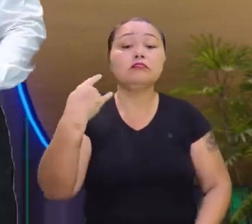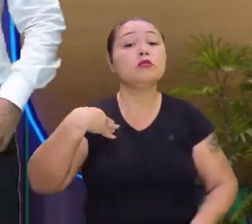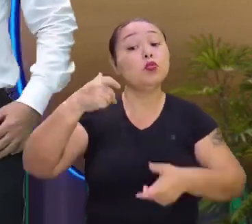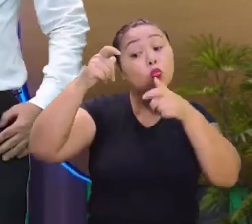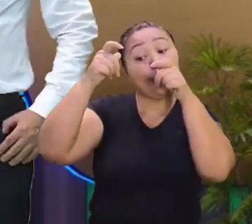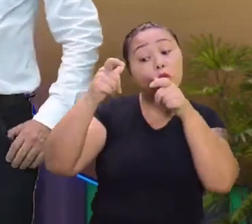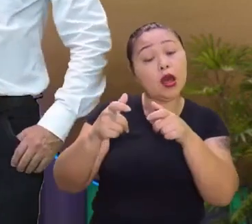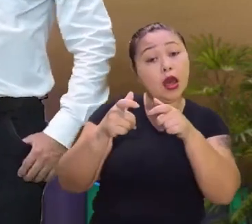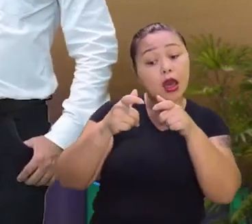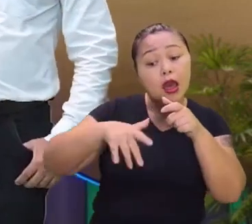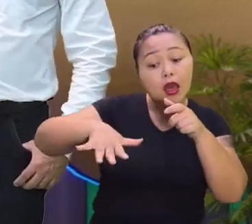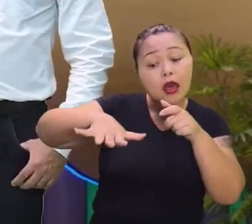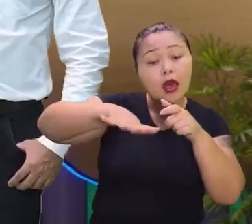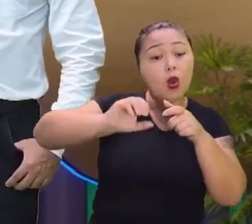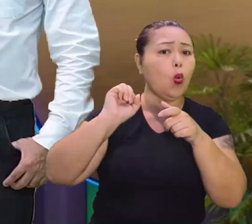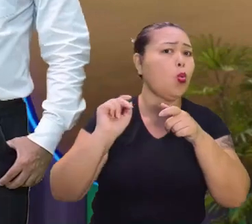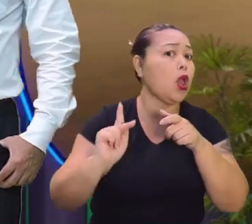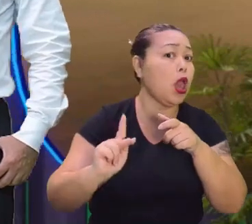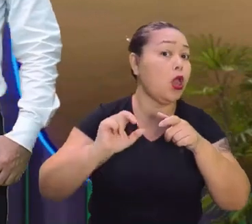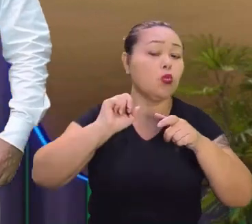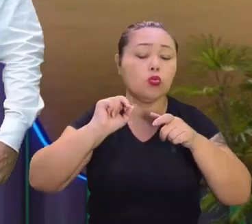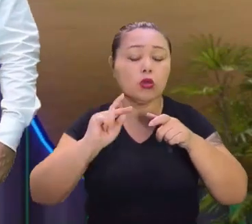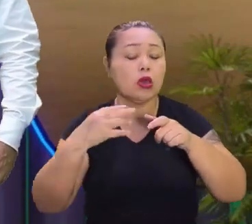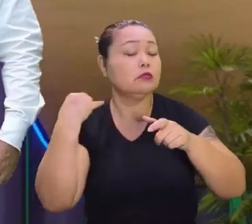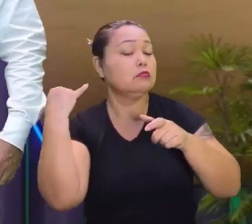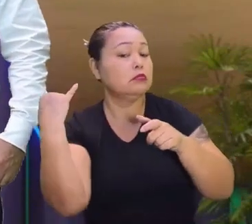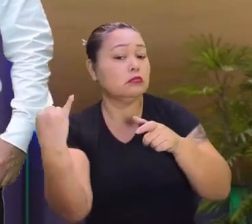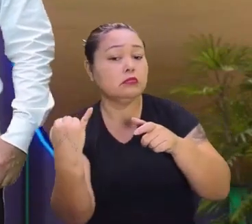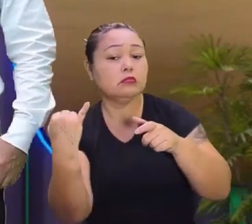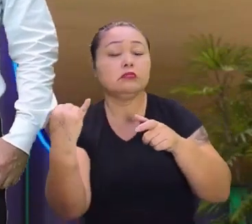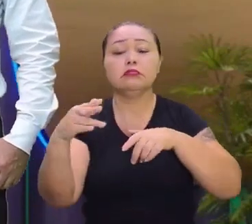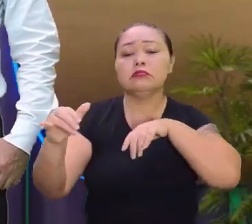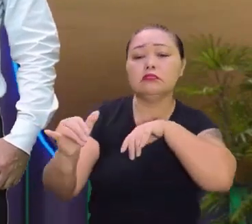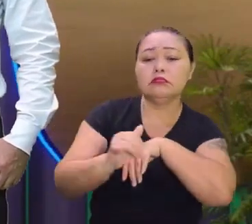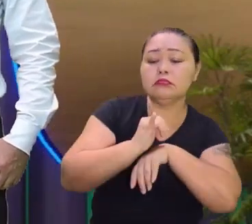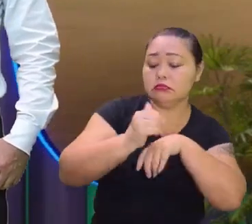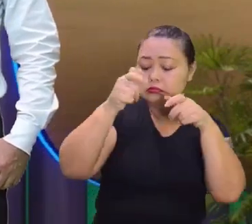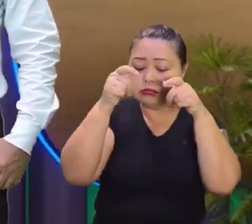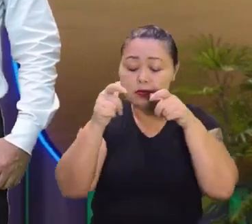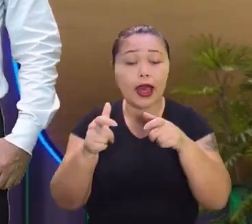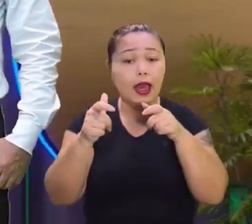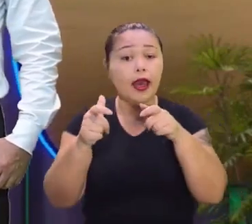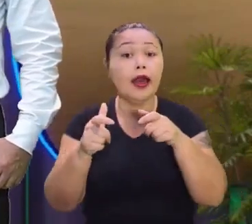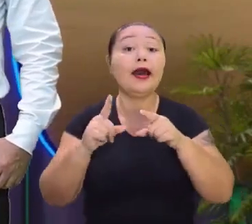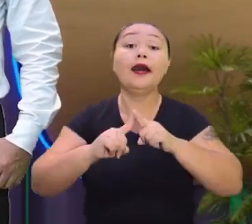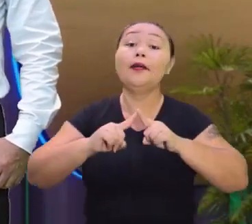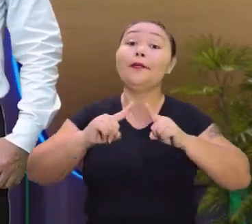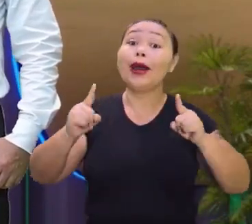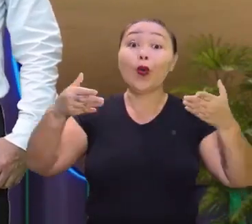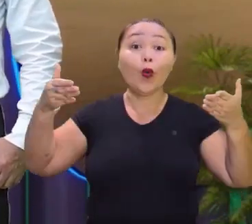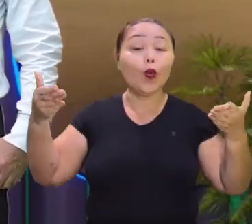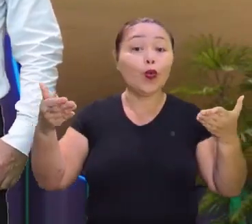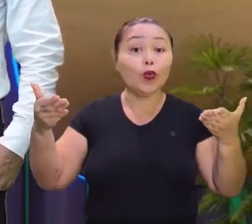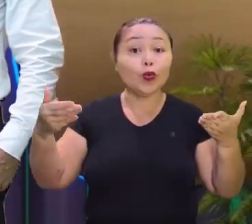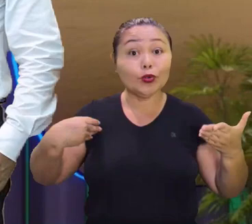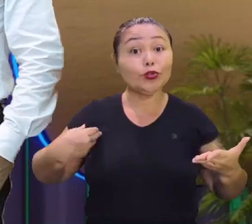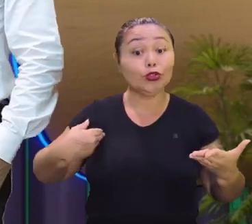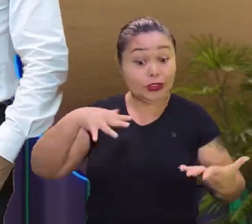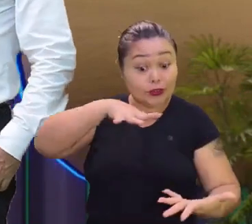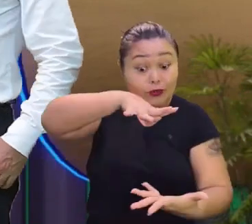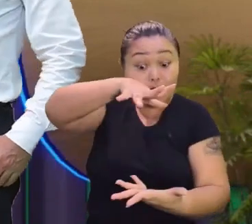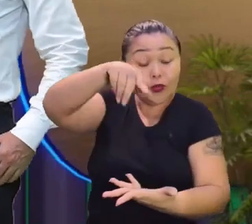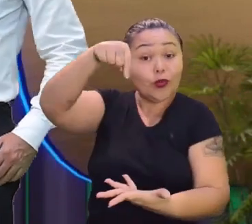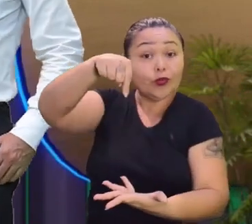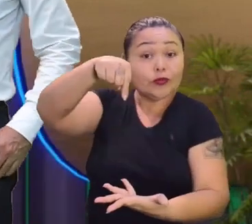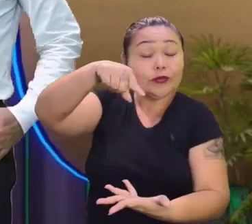estar no lugar, ok, importante demais essa questão dessa estratégia da localização. Mas hoje, nesse mundo que vivemos, né, professor